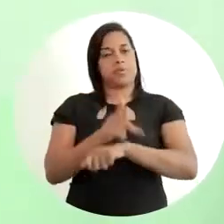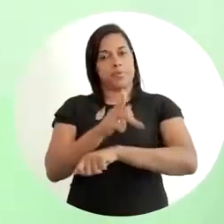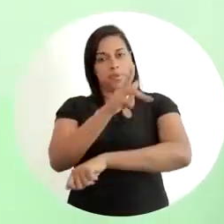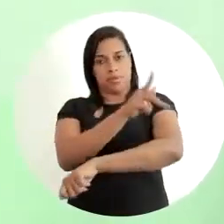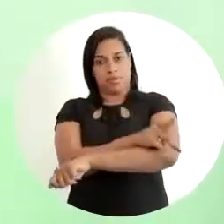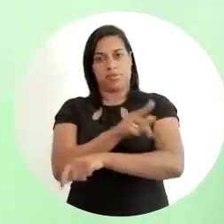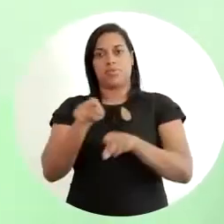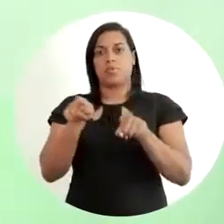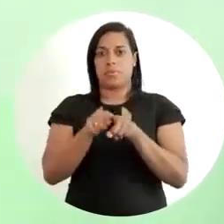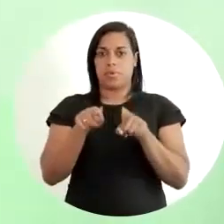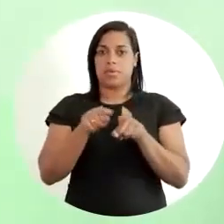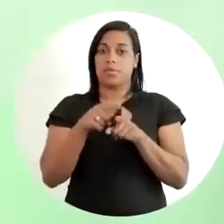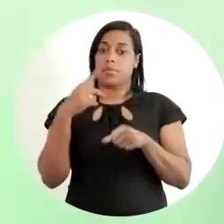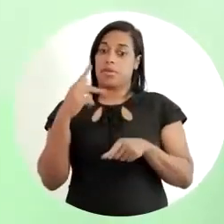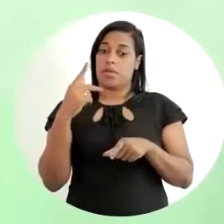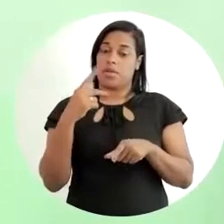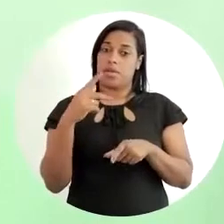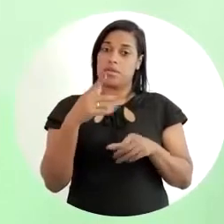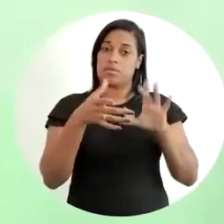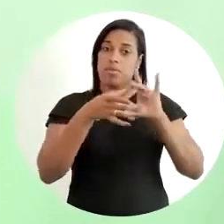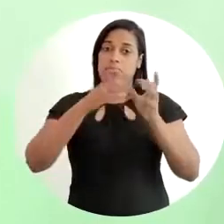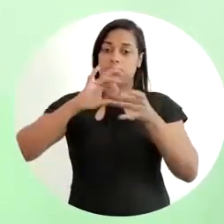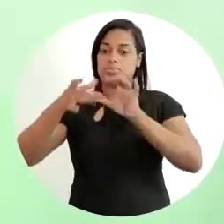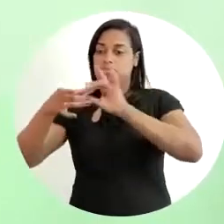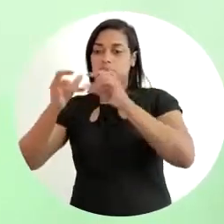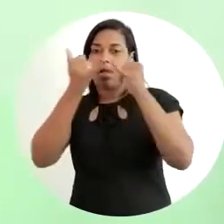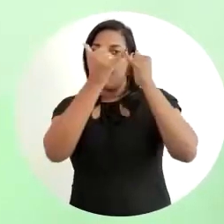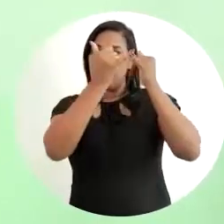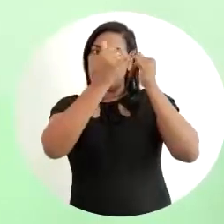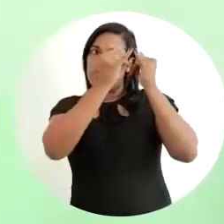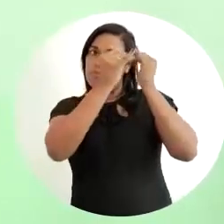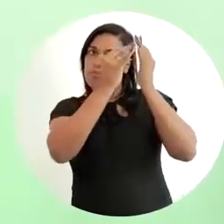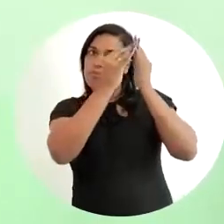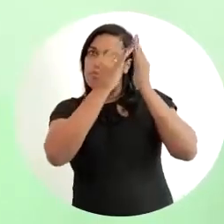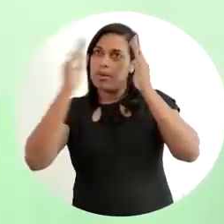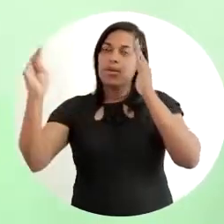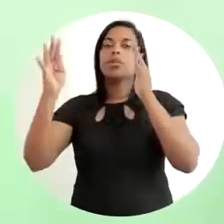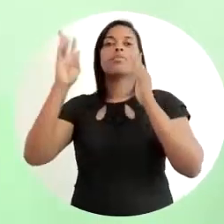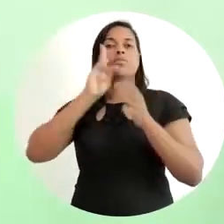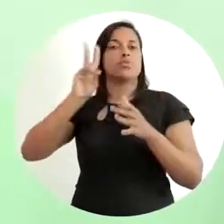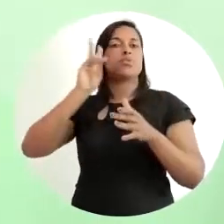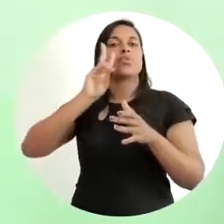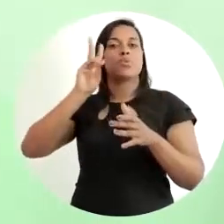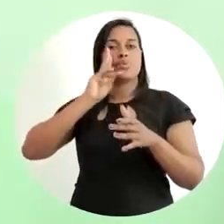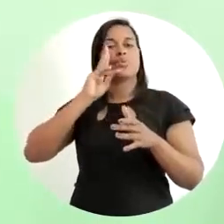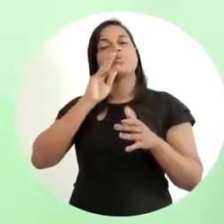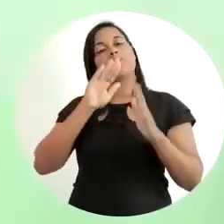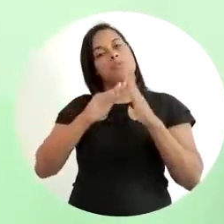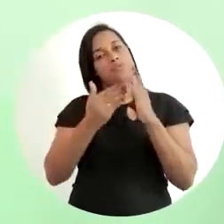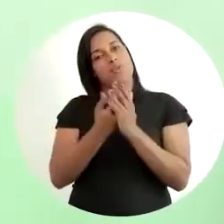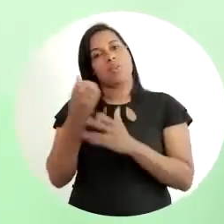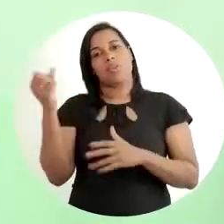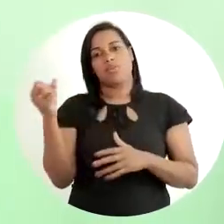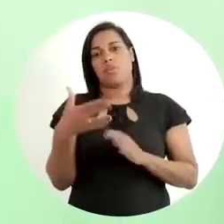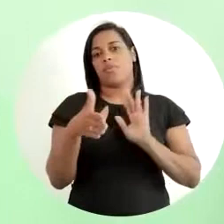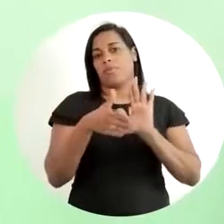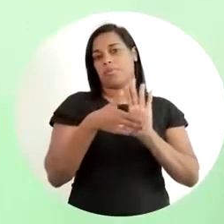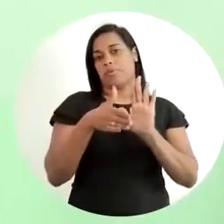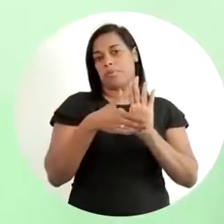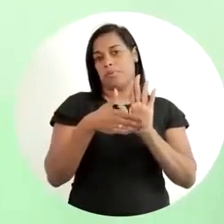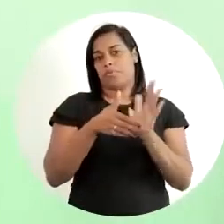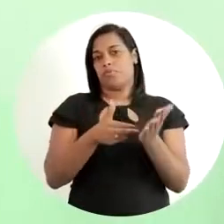E pedagogicamente, essa corrente dos pioneiros estará embasada na escola